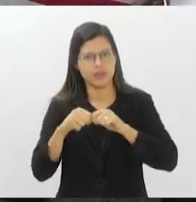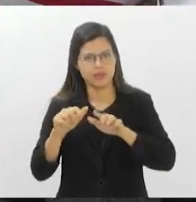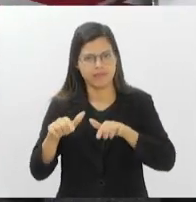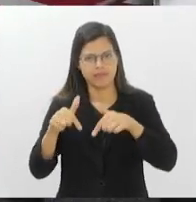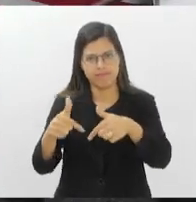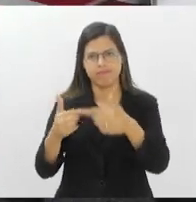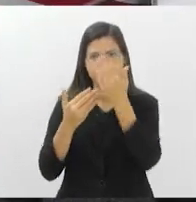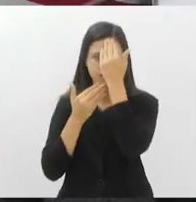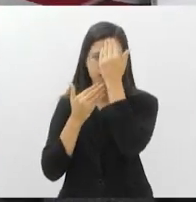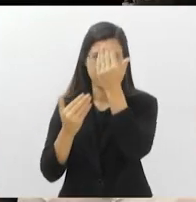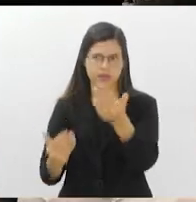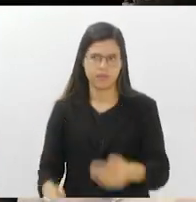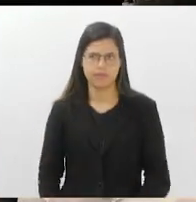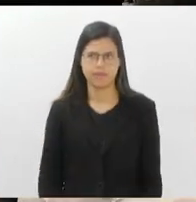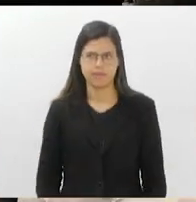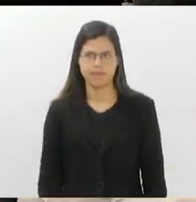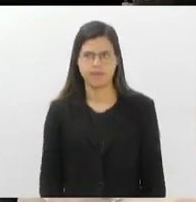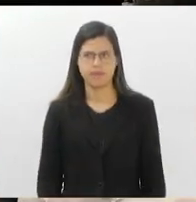Muito obrigada.